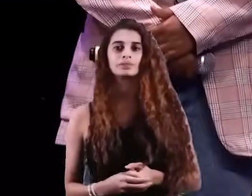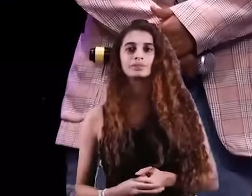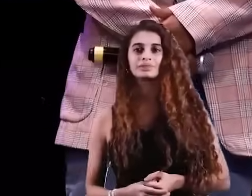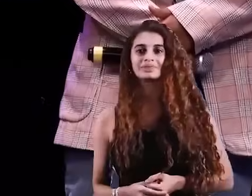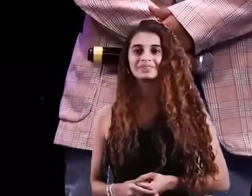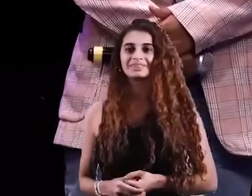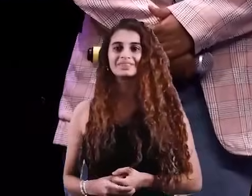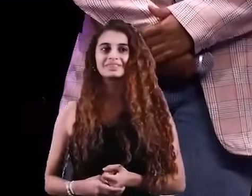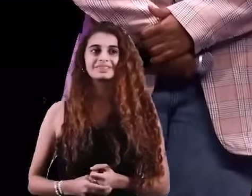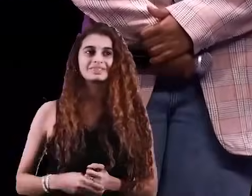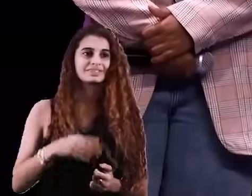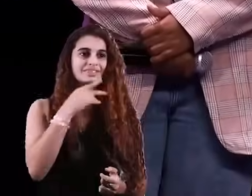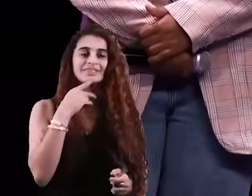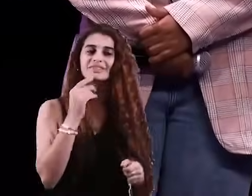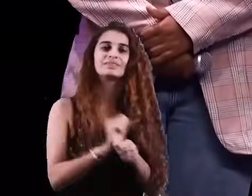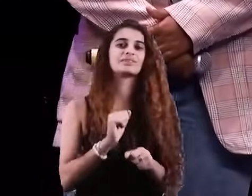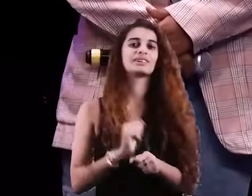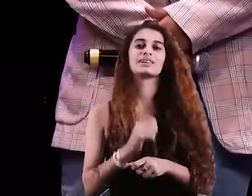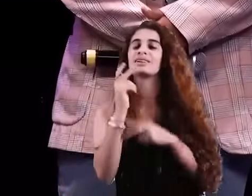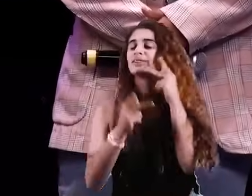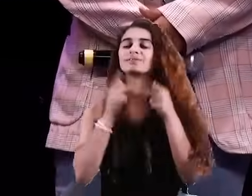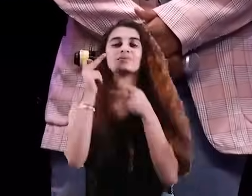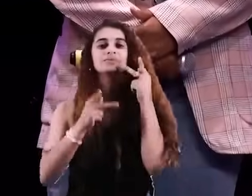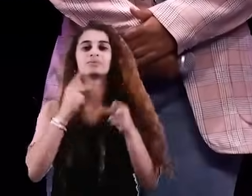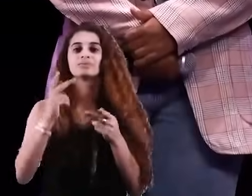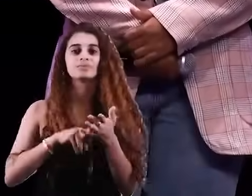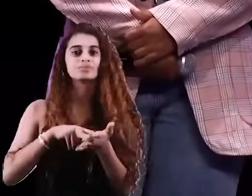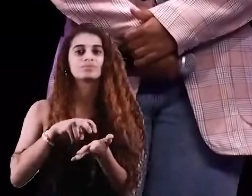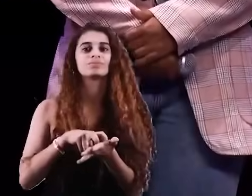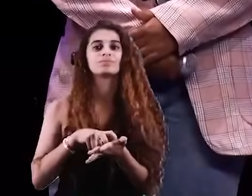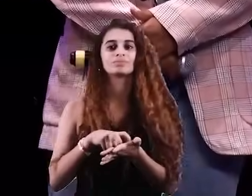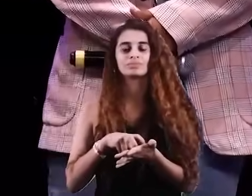pregar. Que o joelho dobrado de Abigail